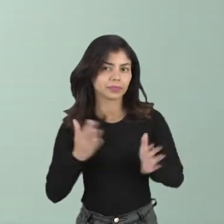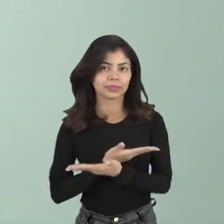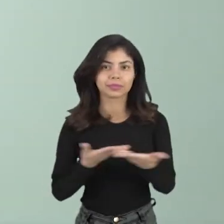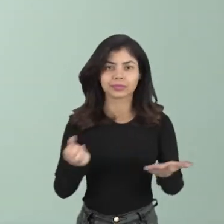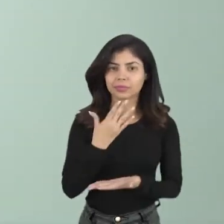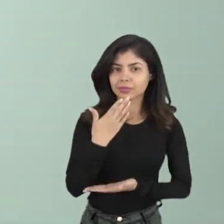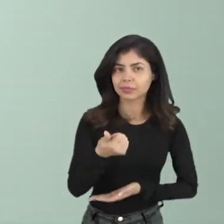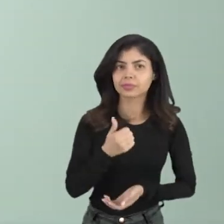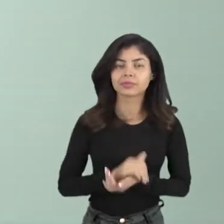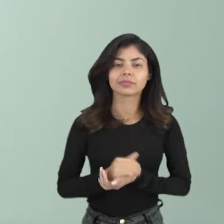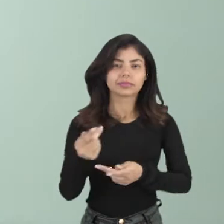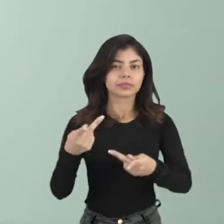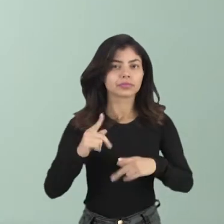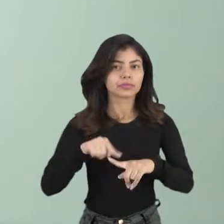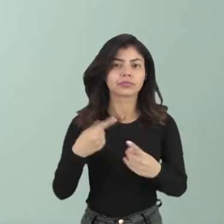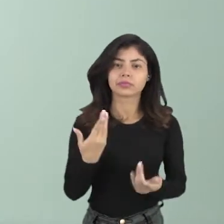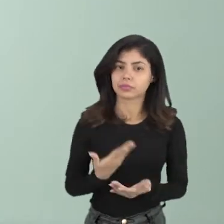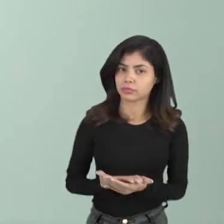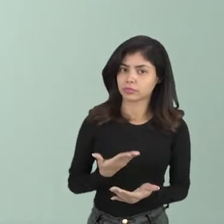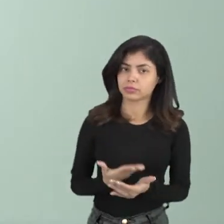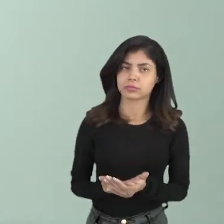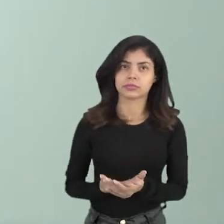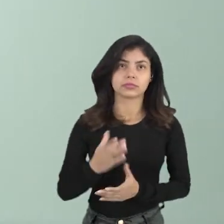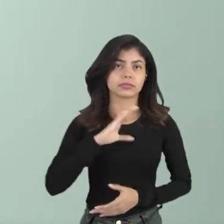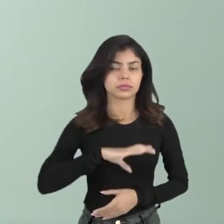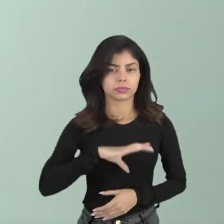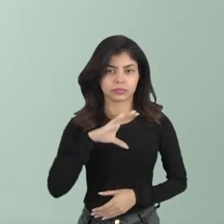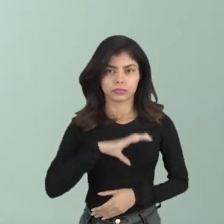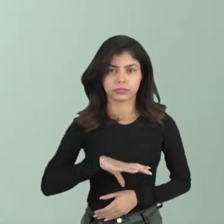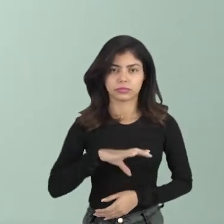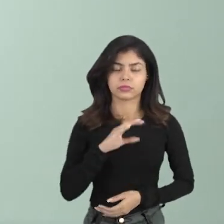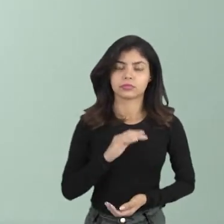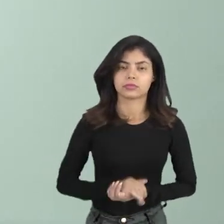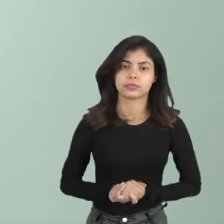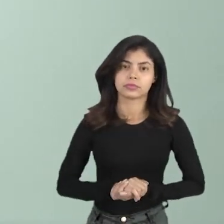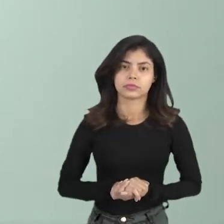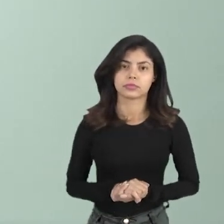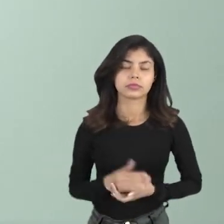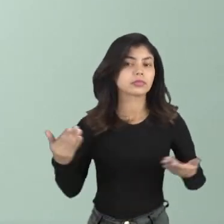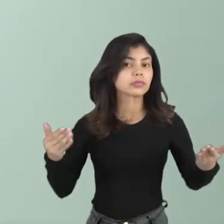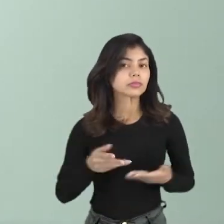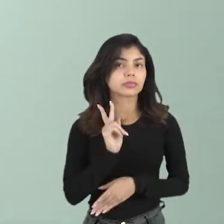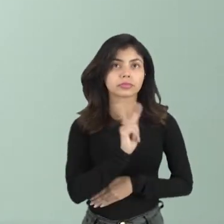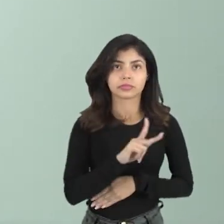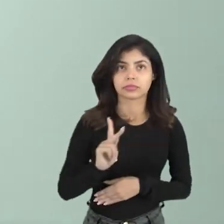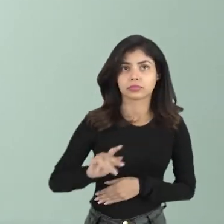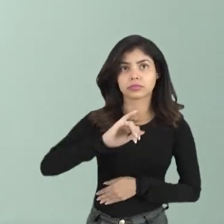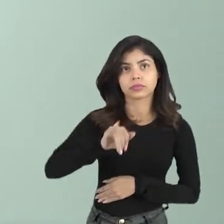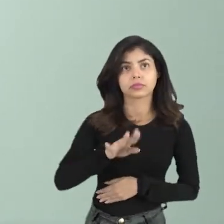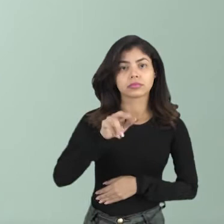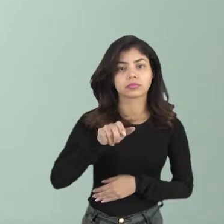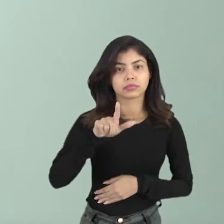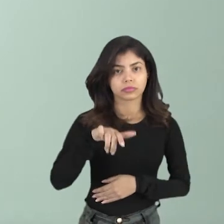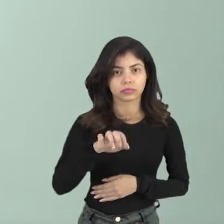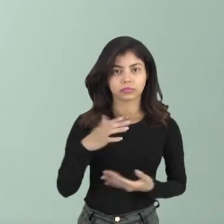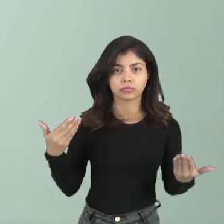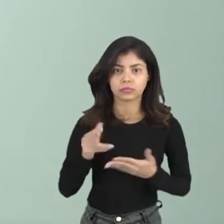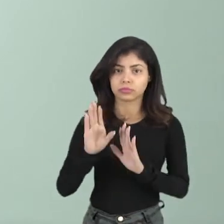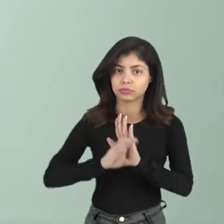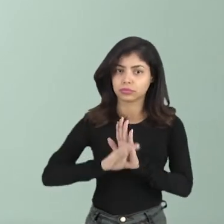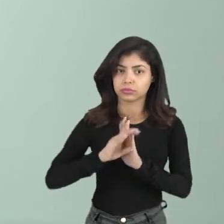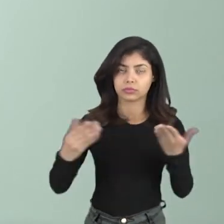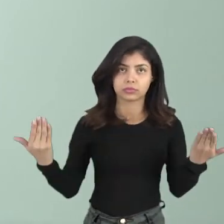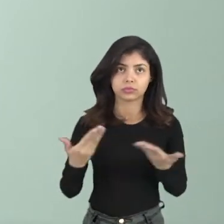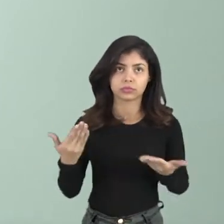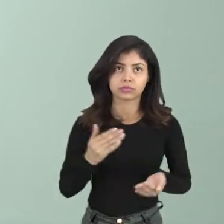Olá, galerinha, tudo bem? Sejam todos bem-vindos a mais uma aula de língua portuguesa. Eu sou a professora Jamile Fontinelli e o nosso